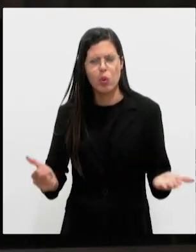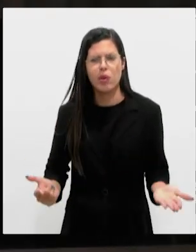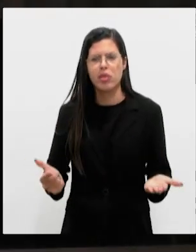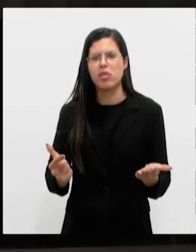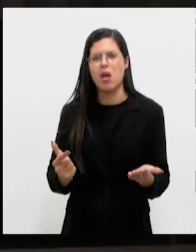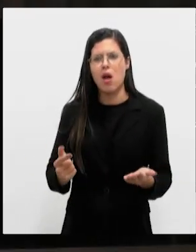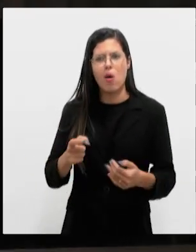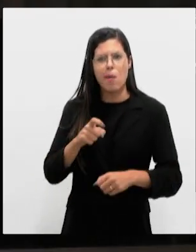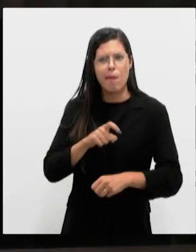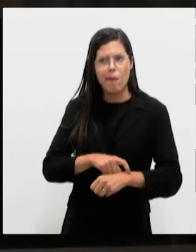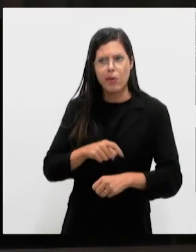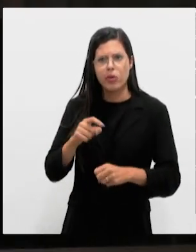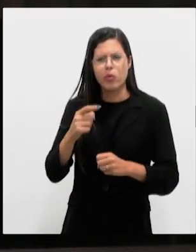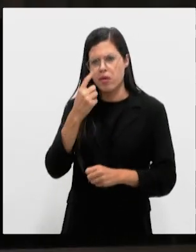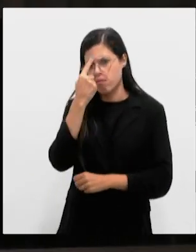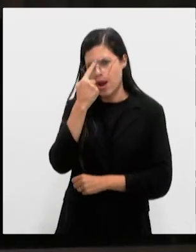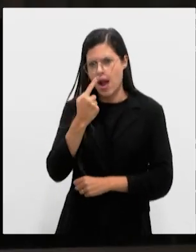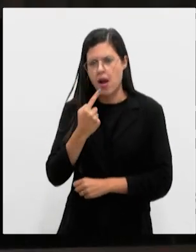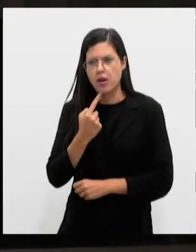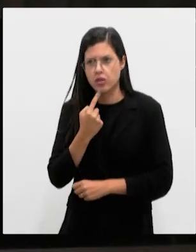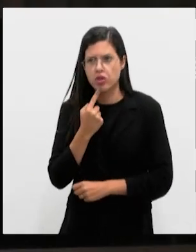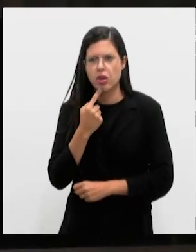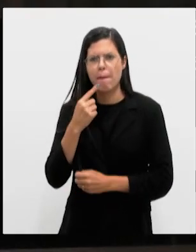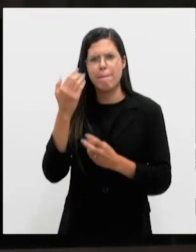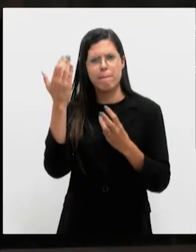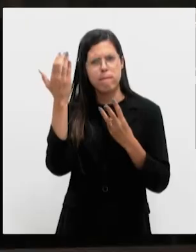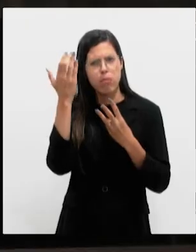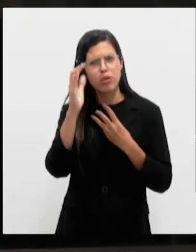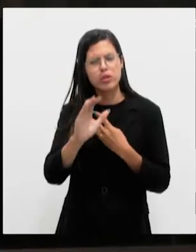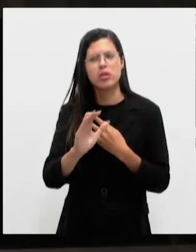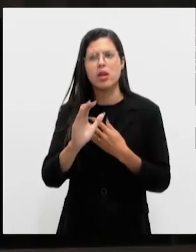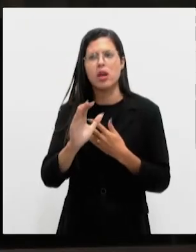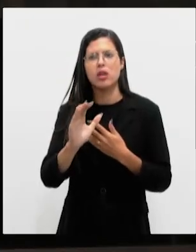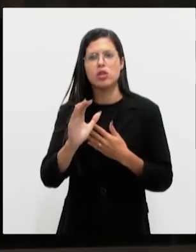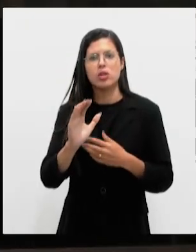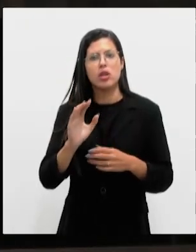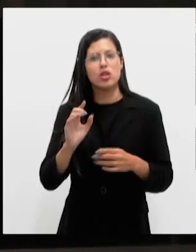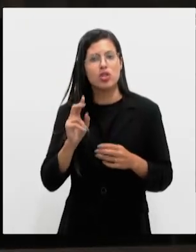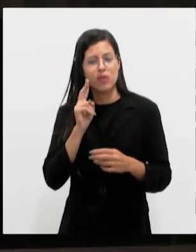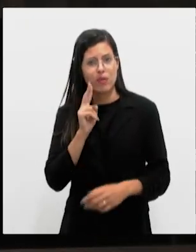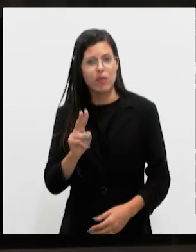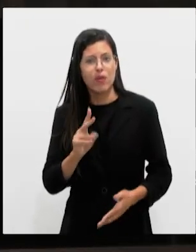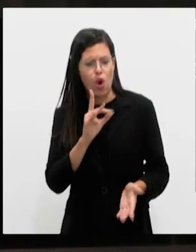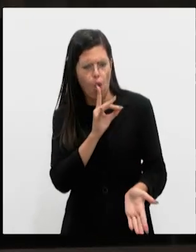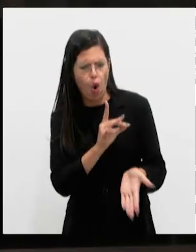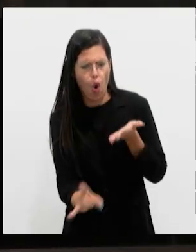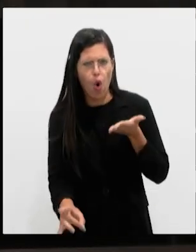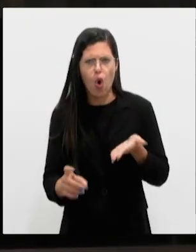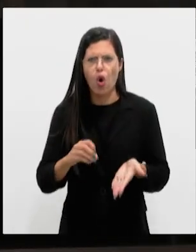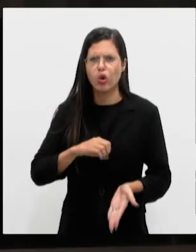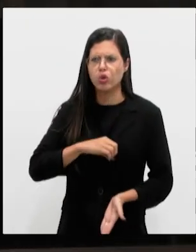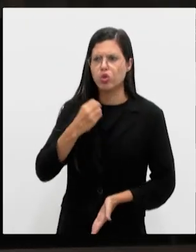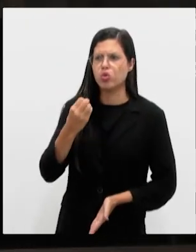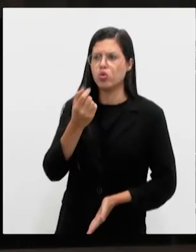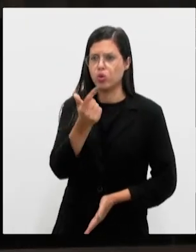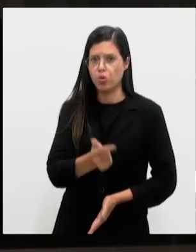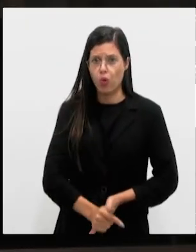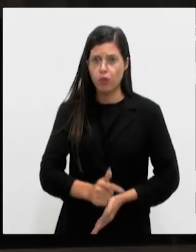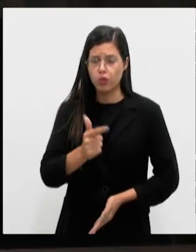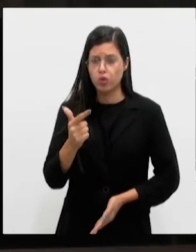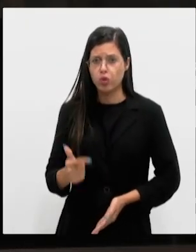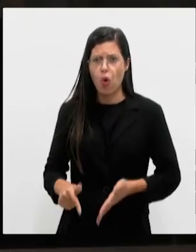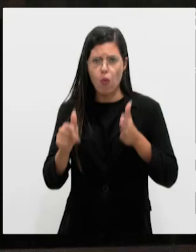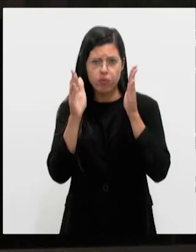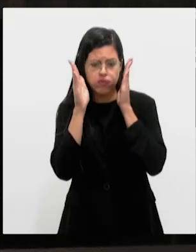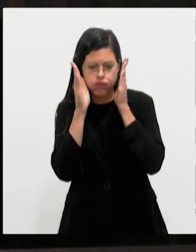momento, a cada imagem, a cada postagem é ódio, ódio, ódio,